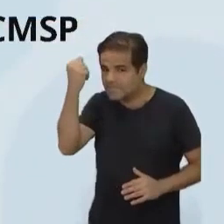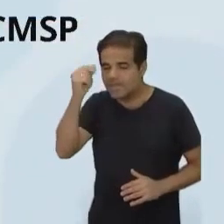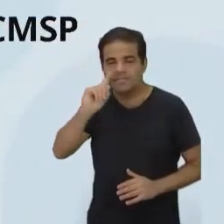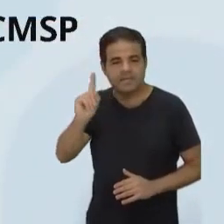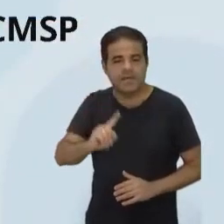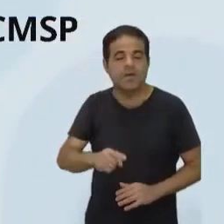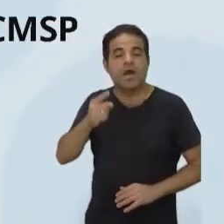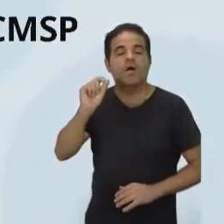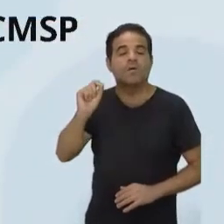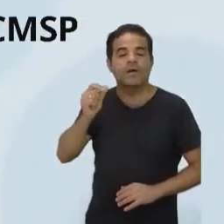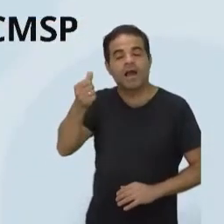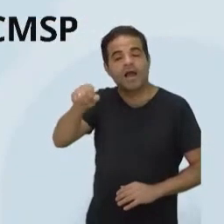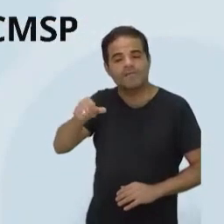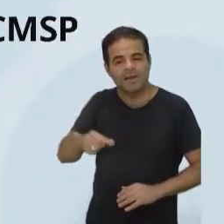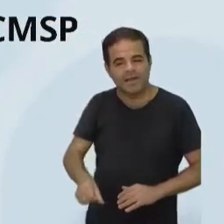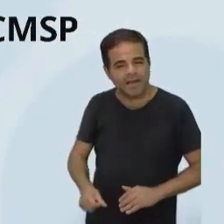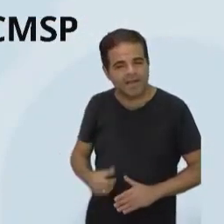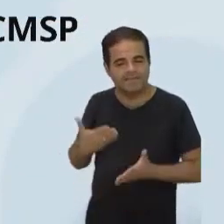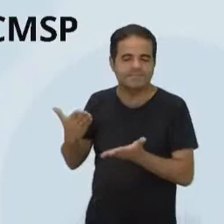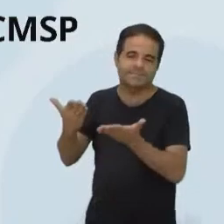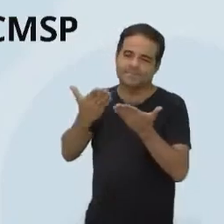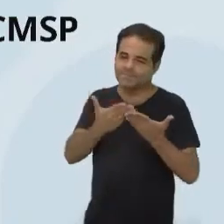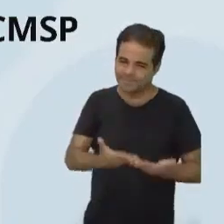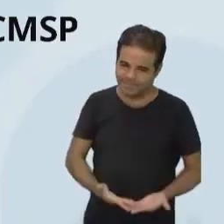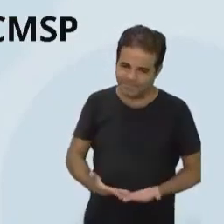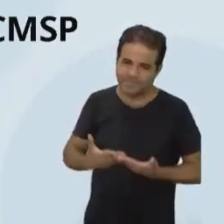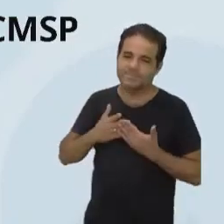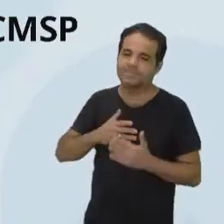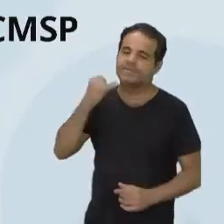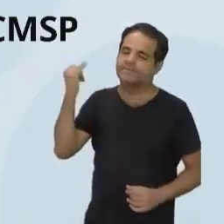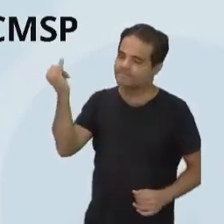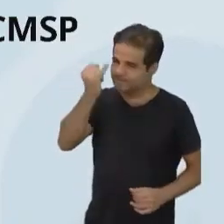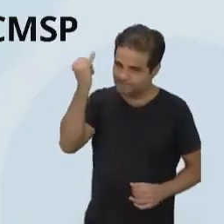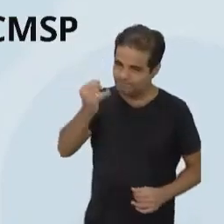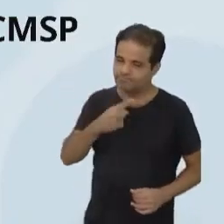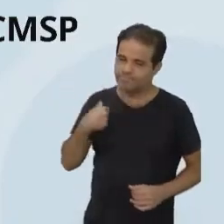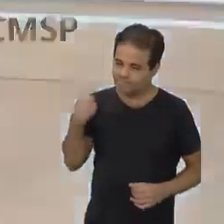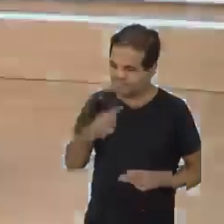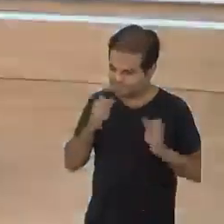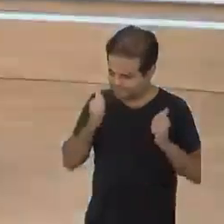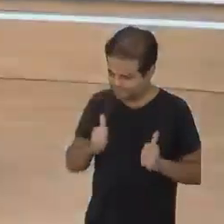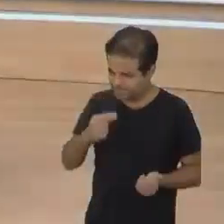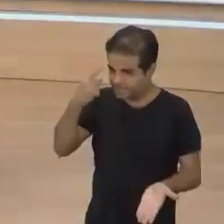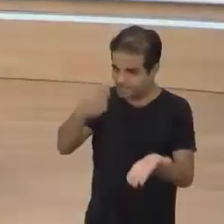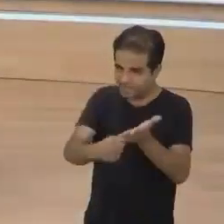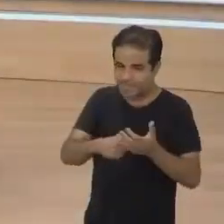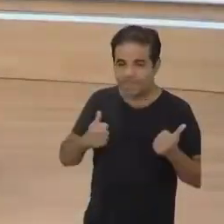de avaliar a nossa aula aí, que é super importante pra gente.